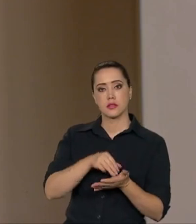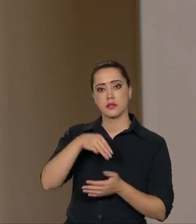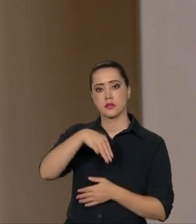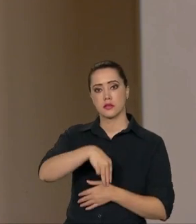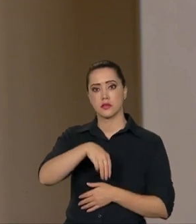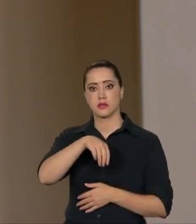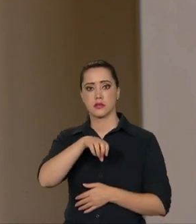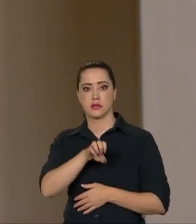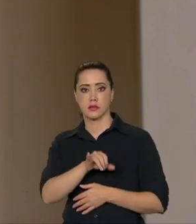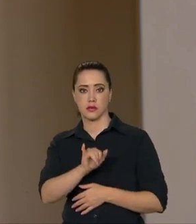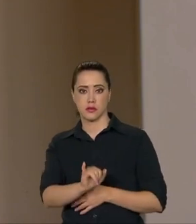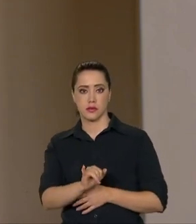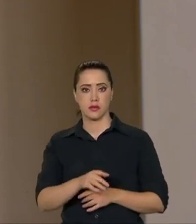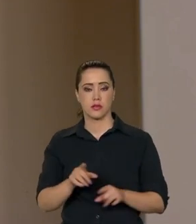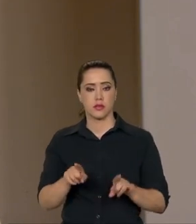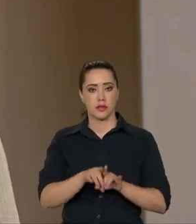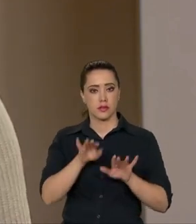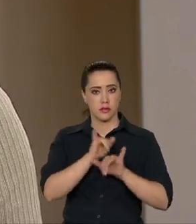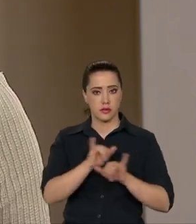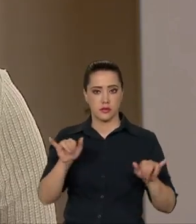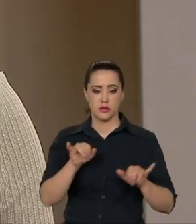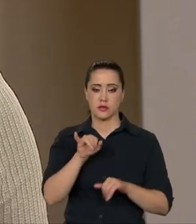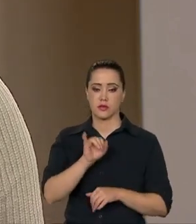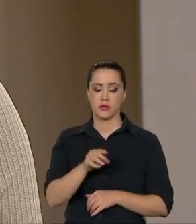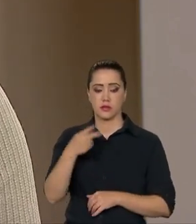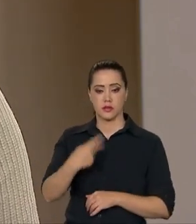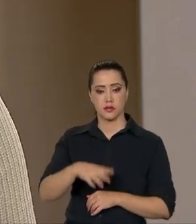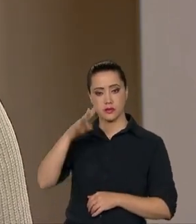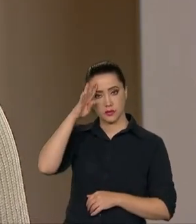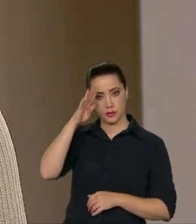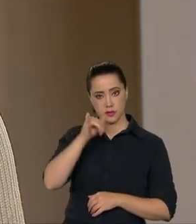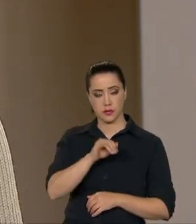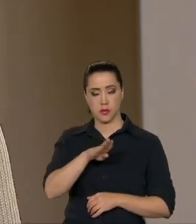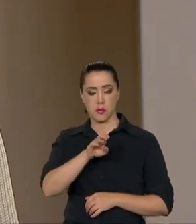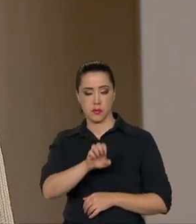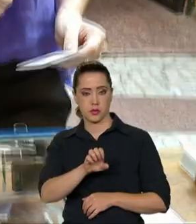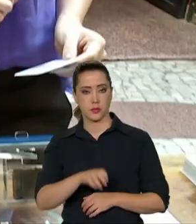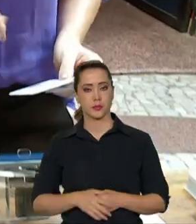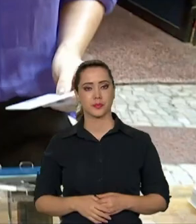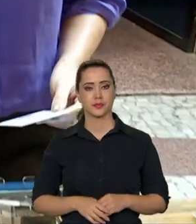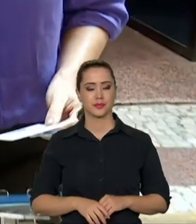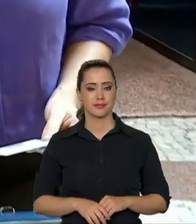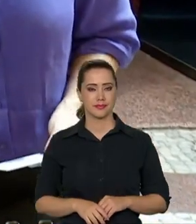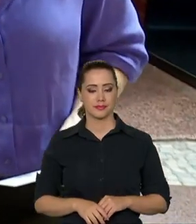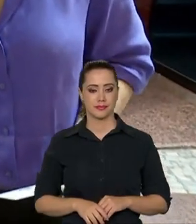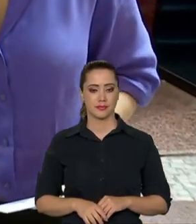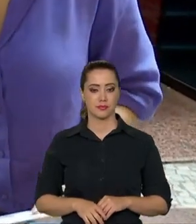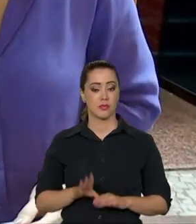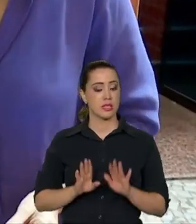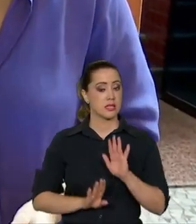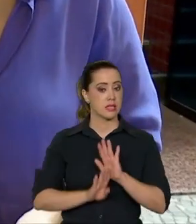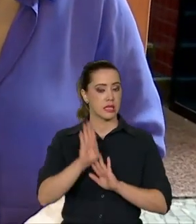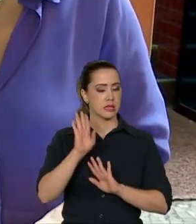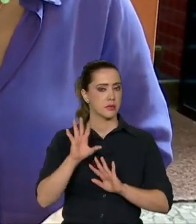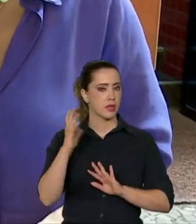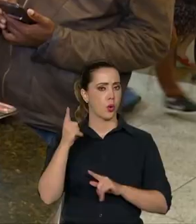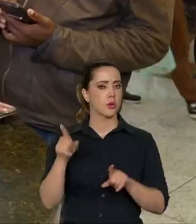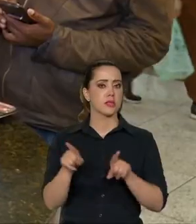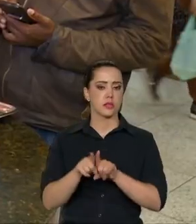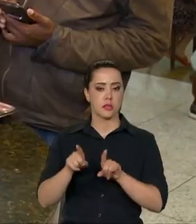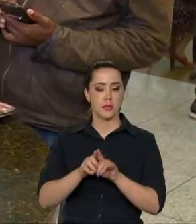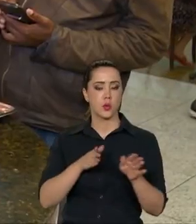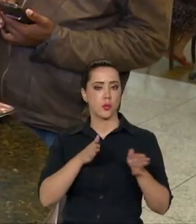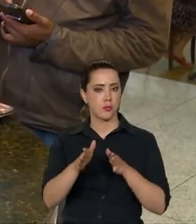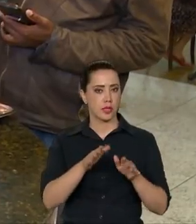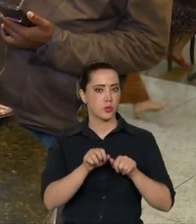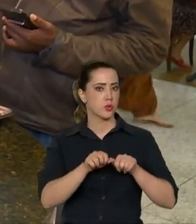Cadastros de MEI, divulgada nesta quarta-feira pelo IBGE. Esse crescimento ocorreu, inclusive, durante